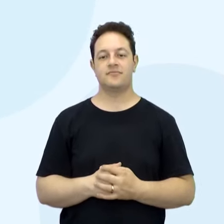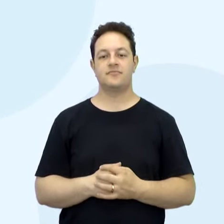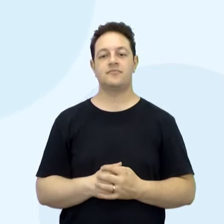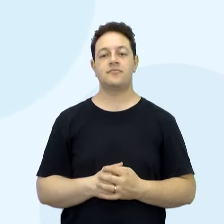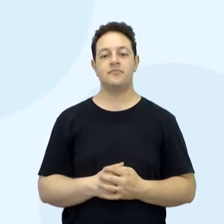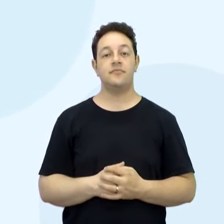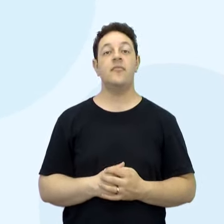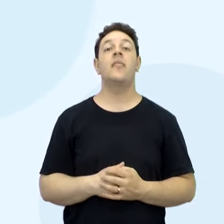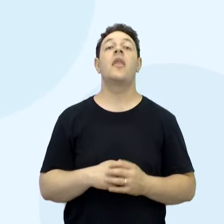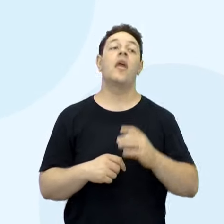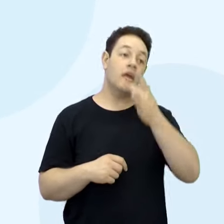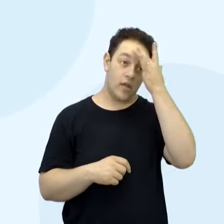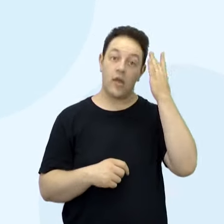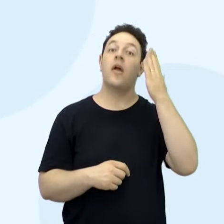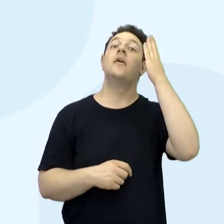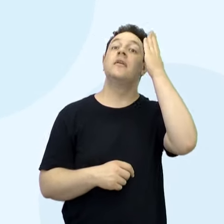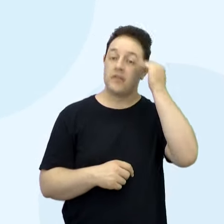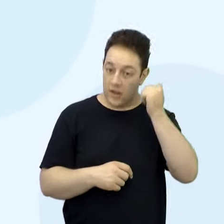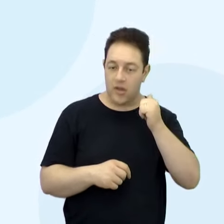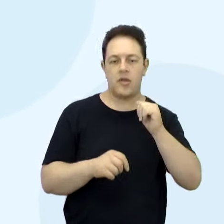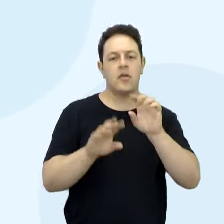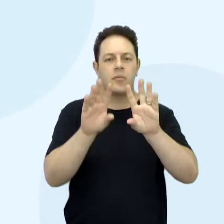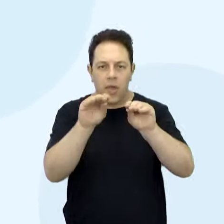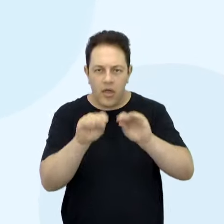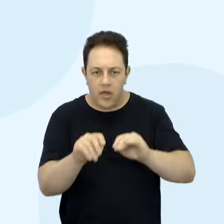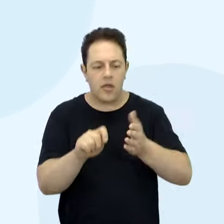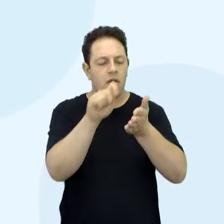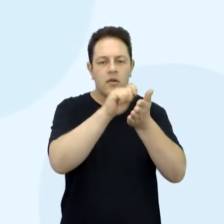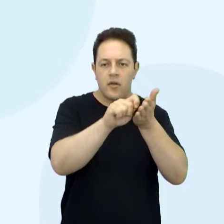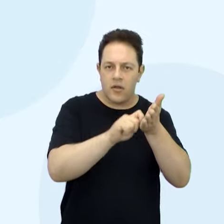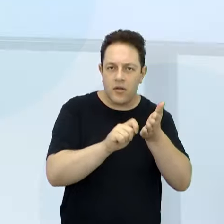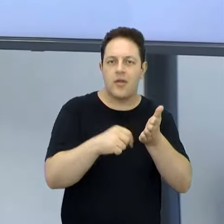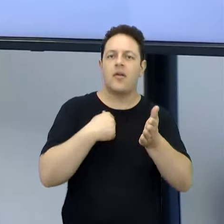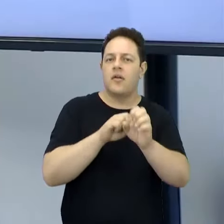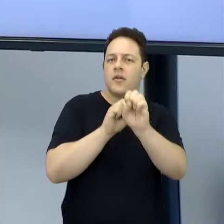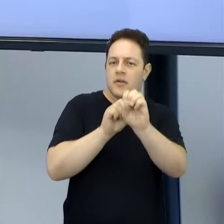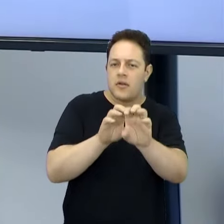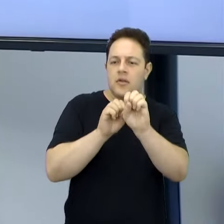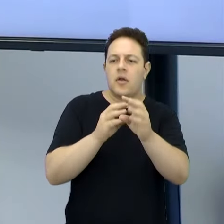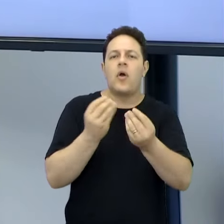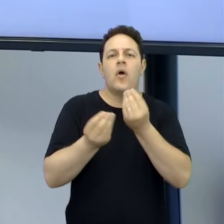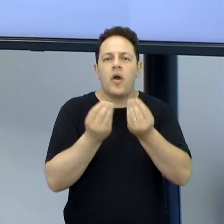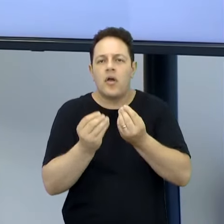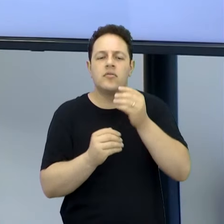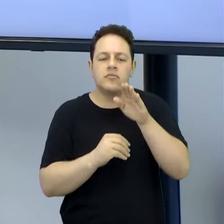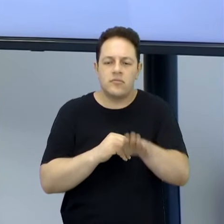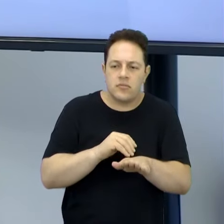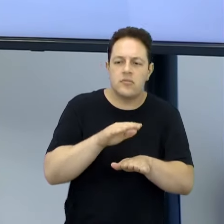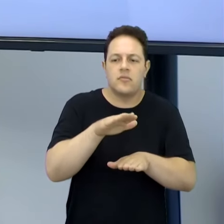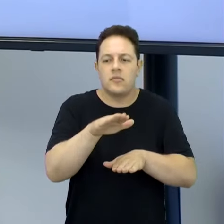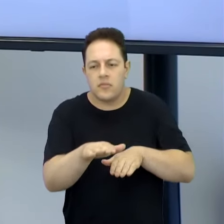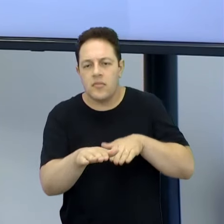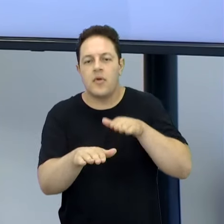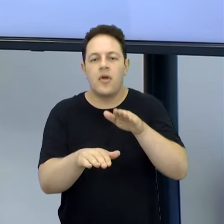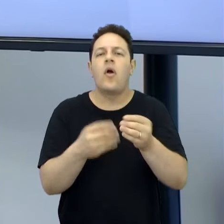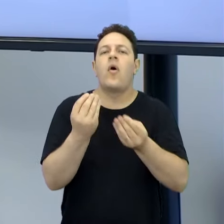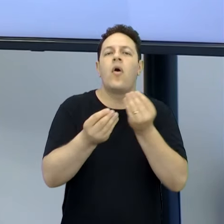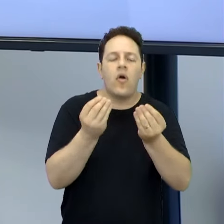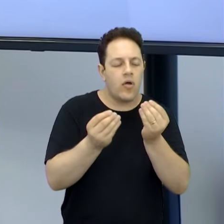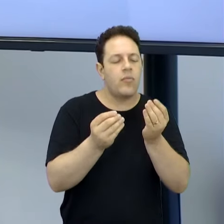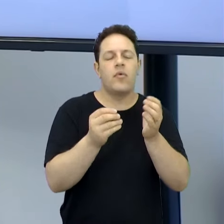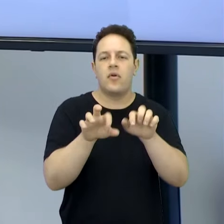E quem souber mexer, né, que a gente está ensinando aí, dando os primeiros passos numa planilha eletrônica, que é o Excel.